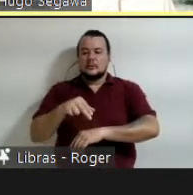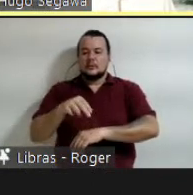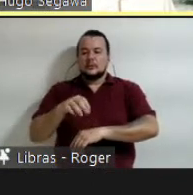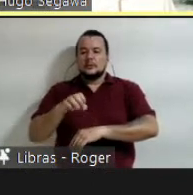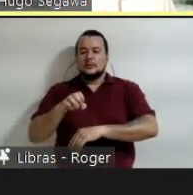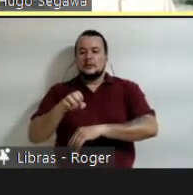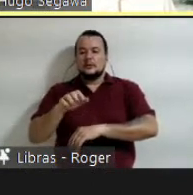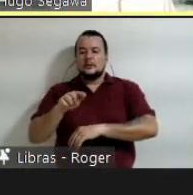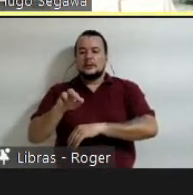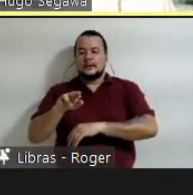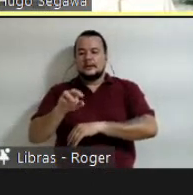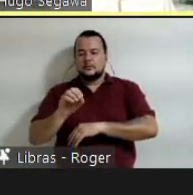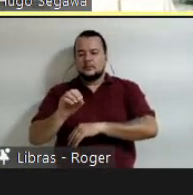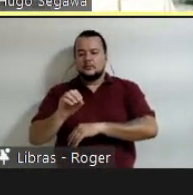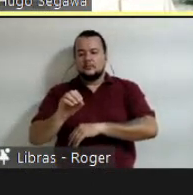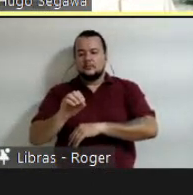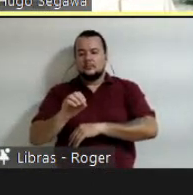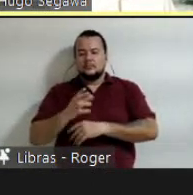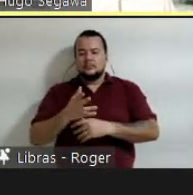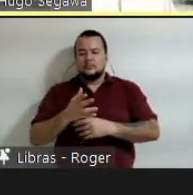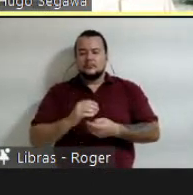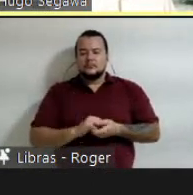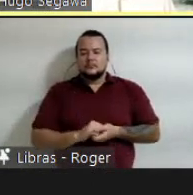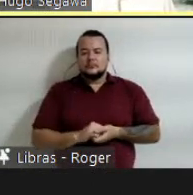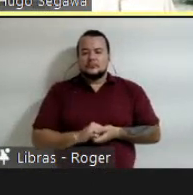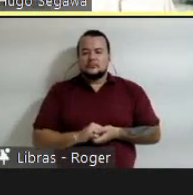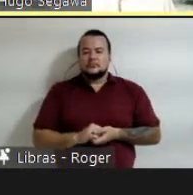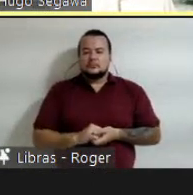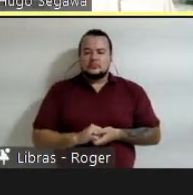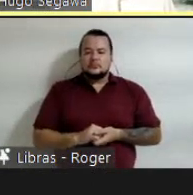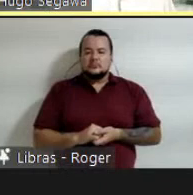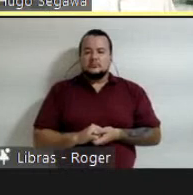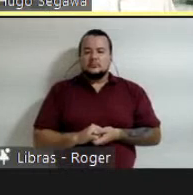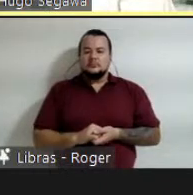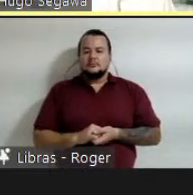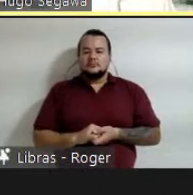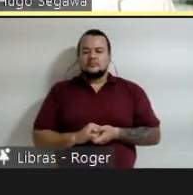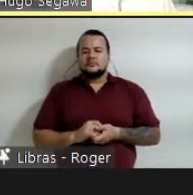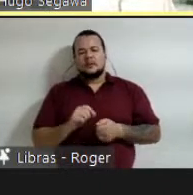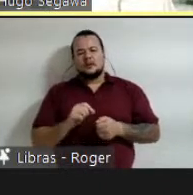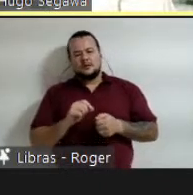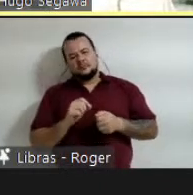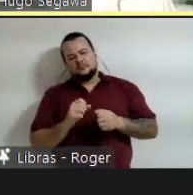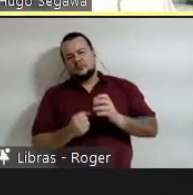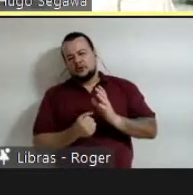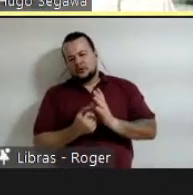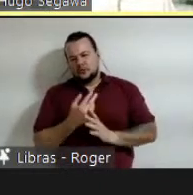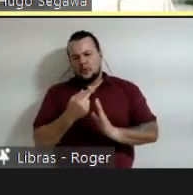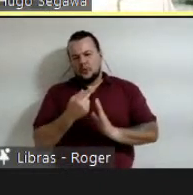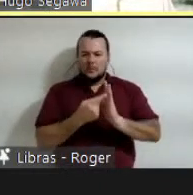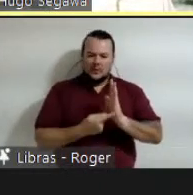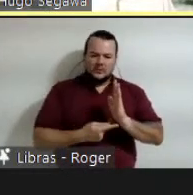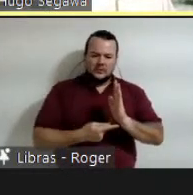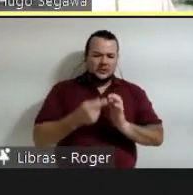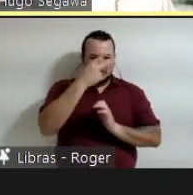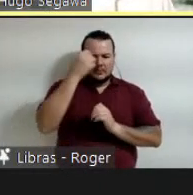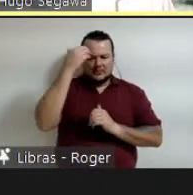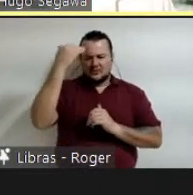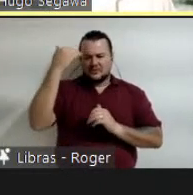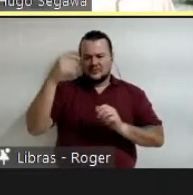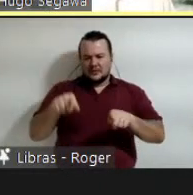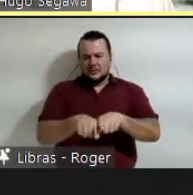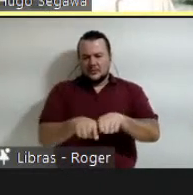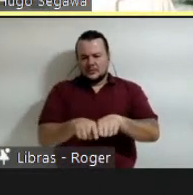que ele fosse um arquiteto qualquer, ele fez projetos para Frank Sinatra, para Desi Arnaz Jr., enfim, era um arquiteto importante na Califórnia, mas um